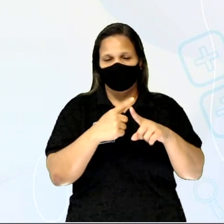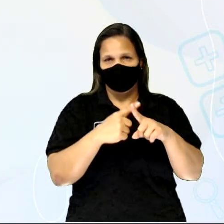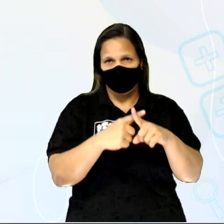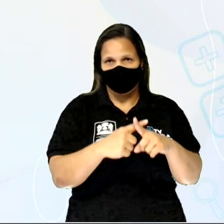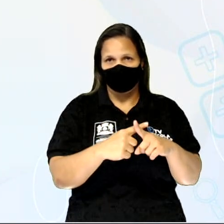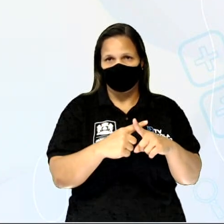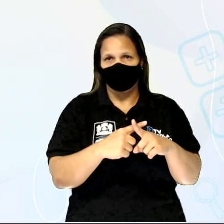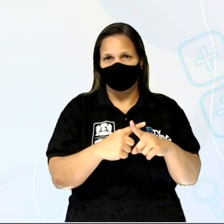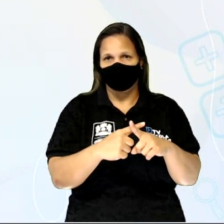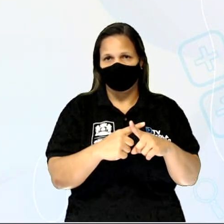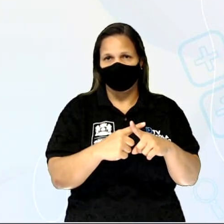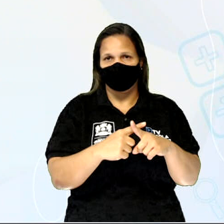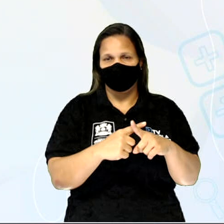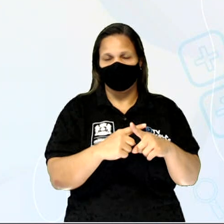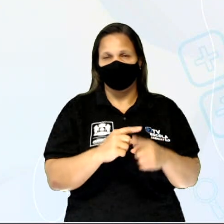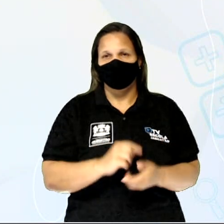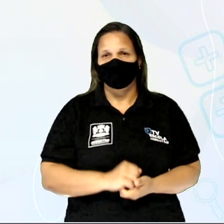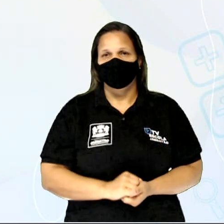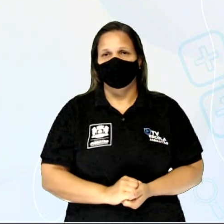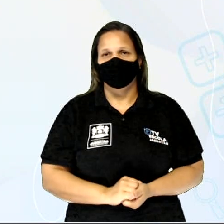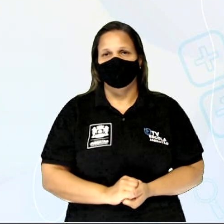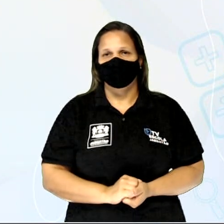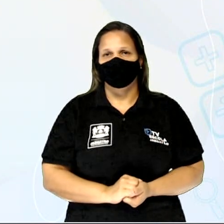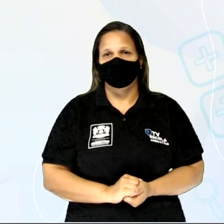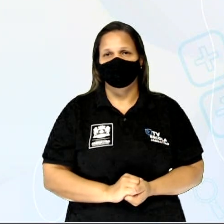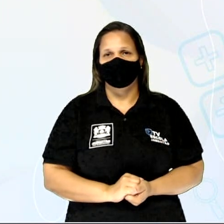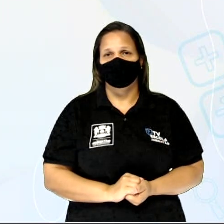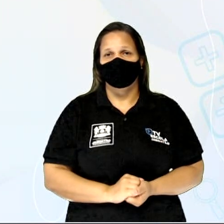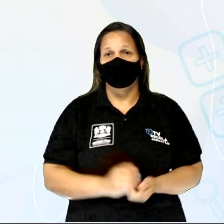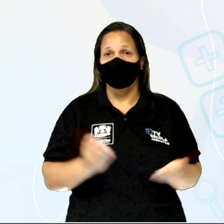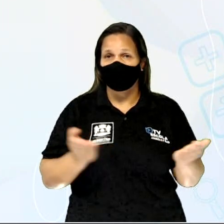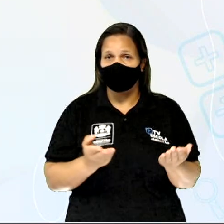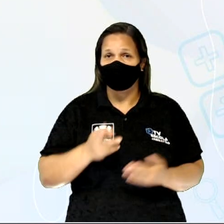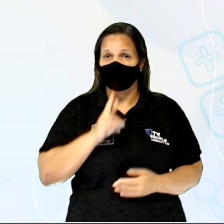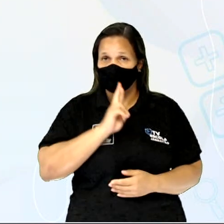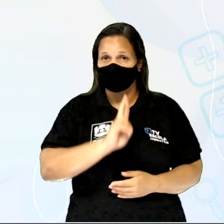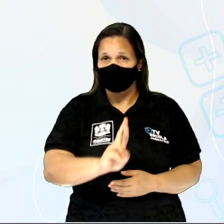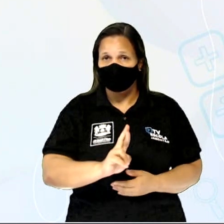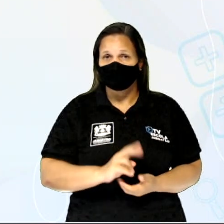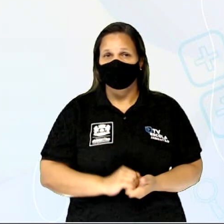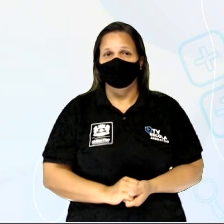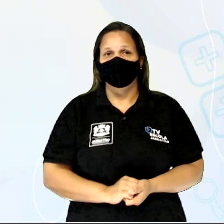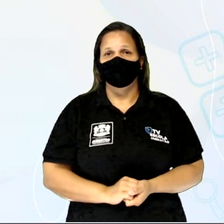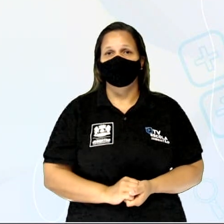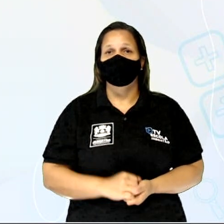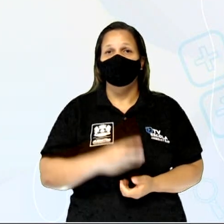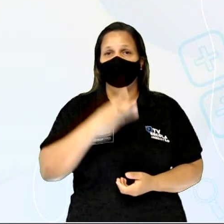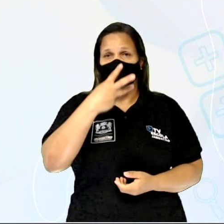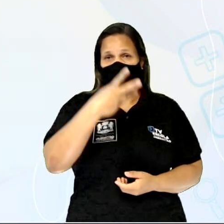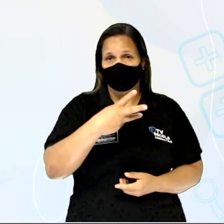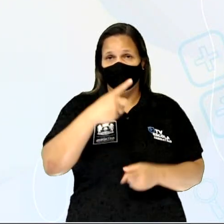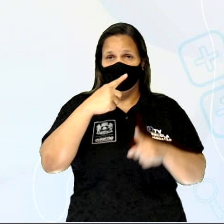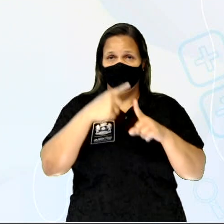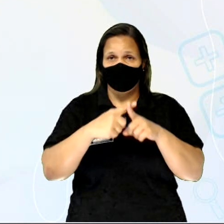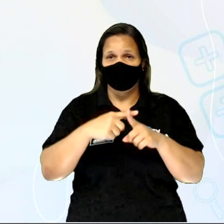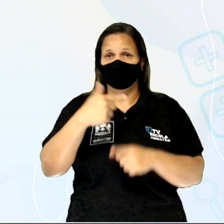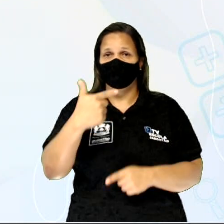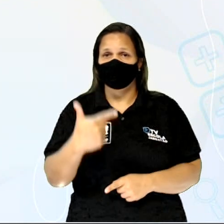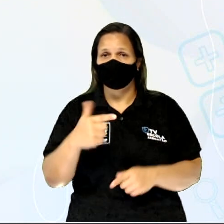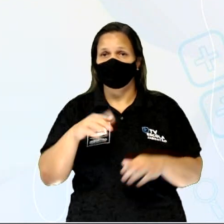multiplicação passa eu traço agora vamos resolver três vezes dois